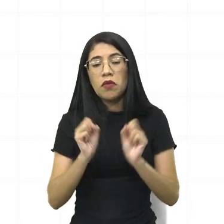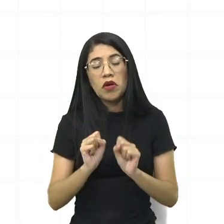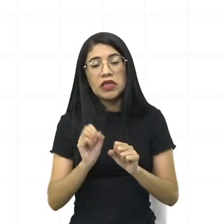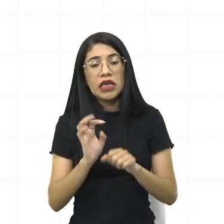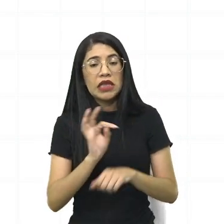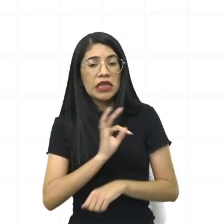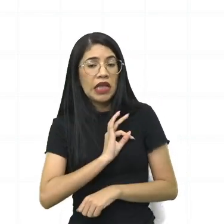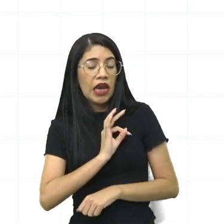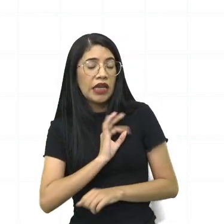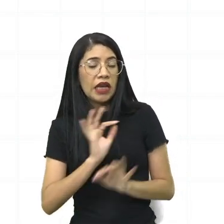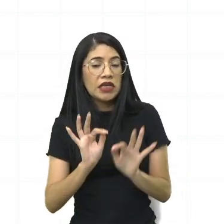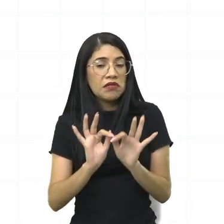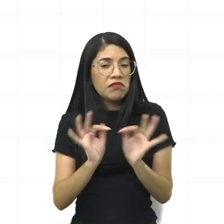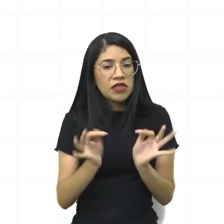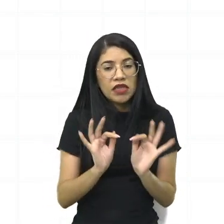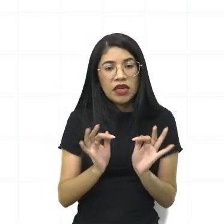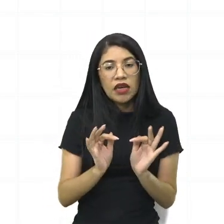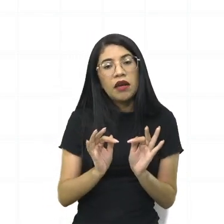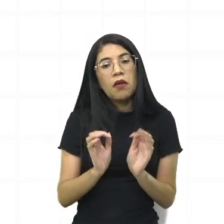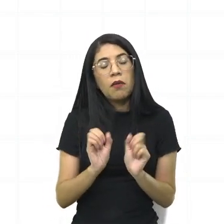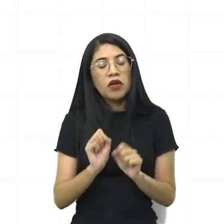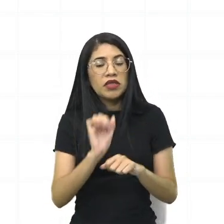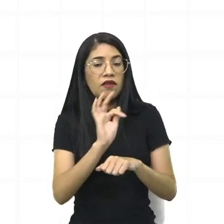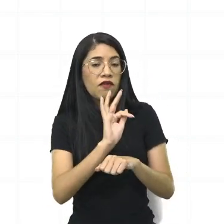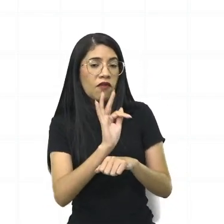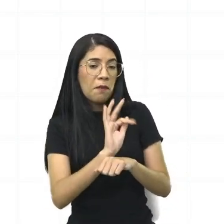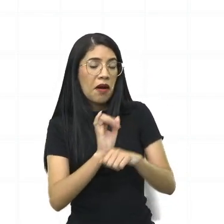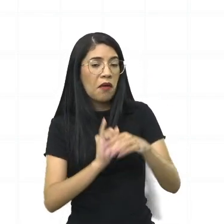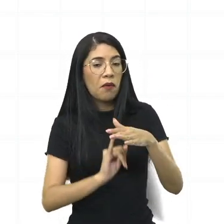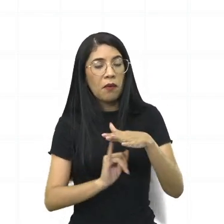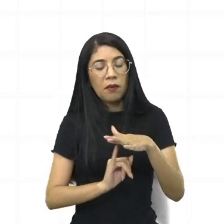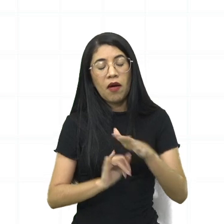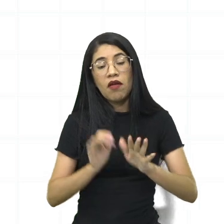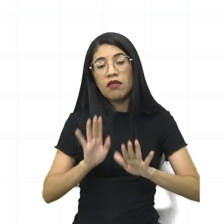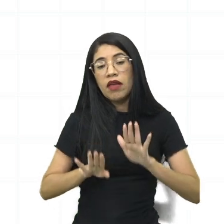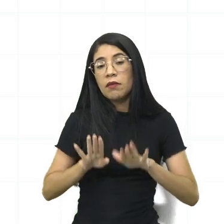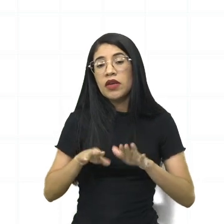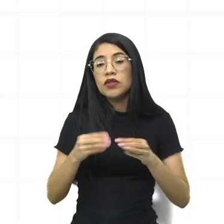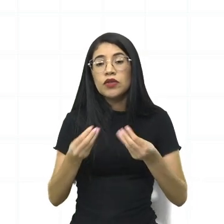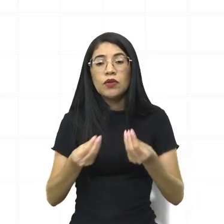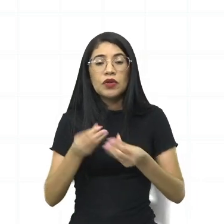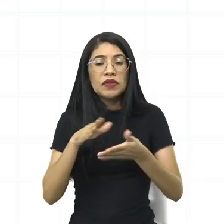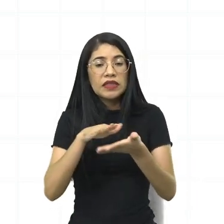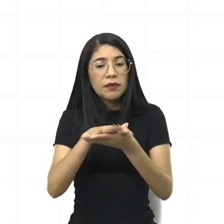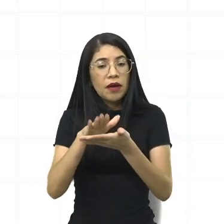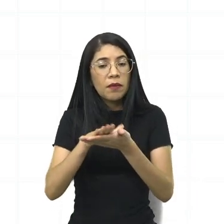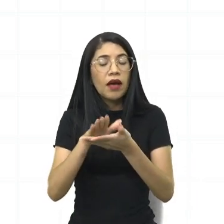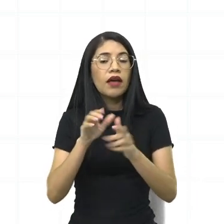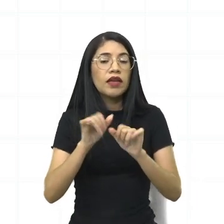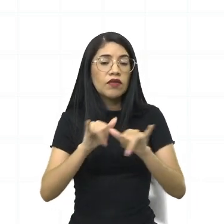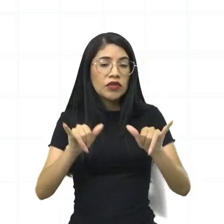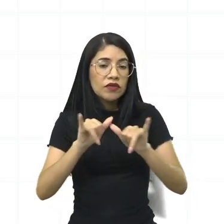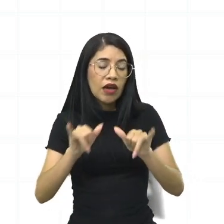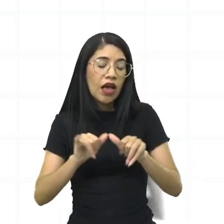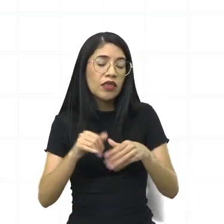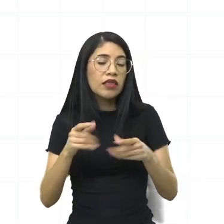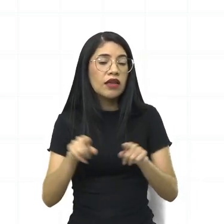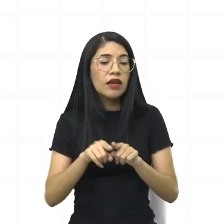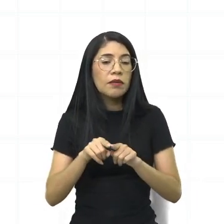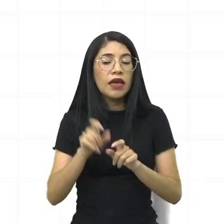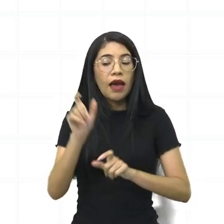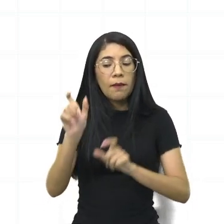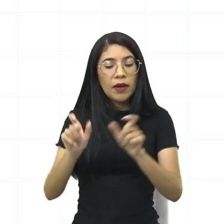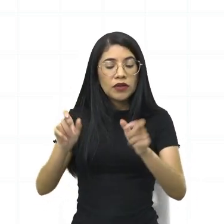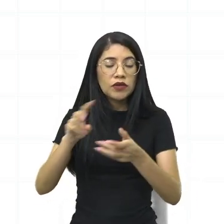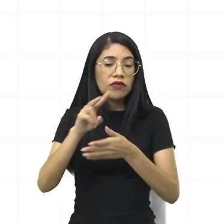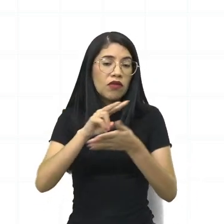ou simples, né? Muito ou menos formal, depende de onde o texto irá aparecer e quem irá ler. Então, depende muito para quem eu